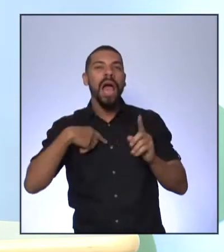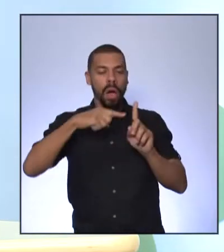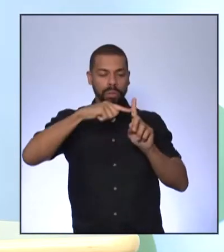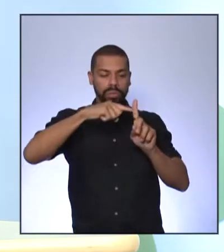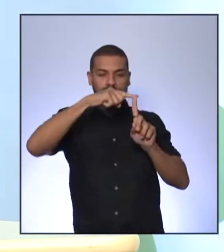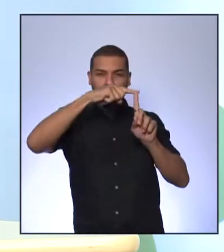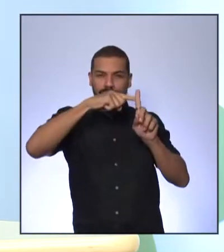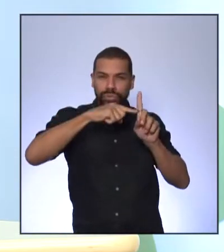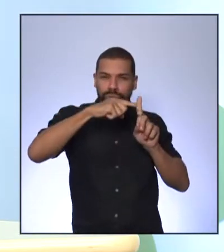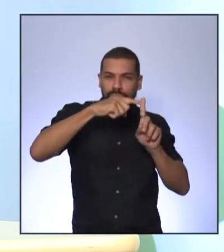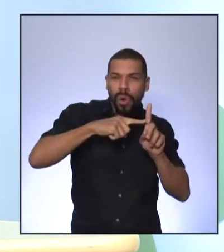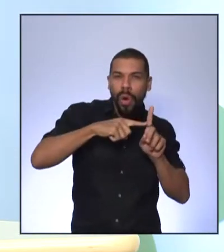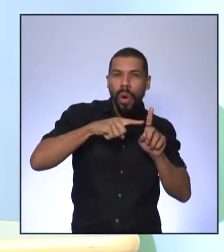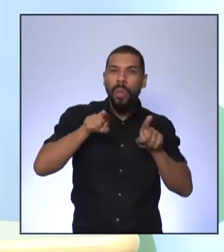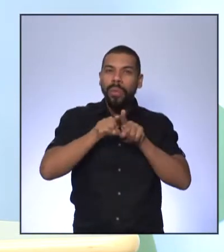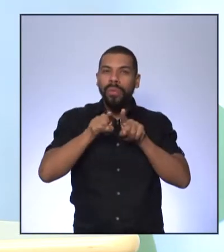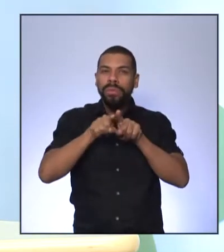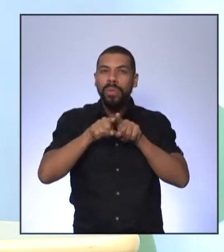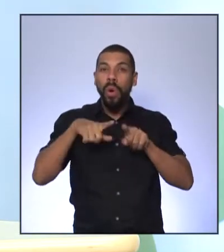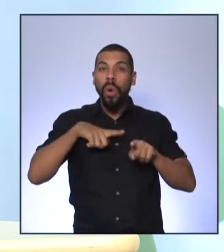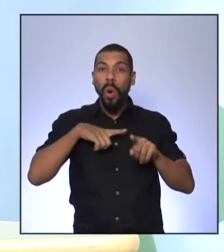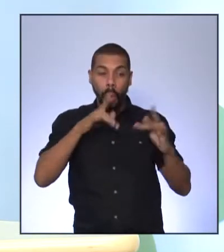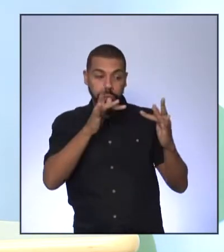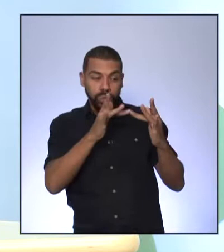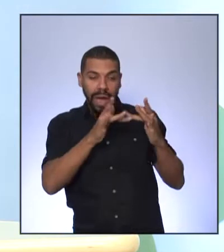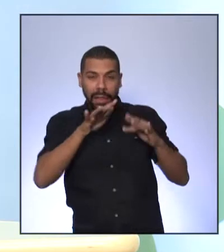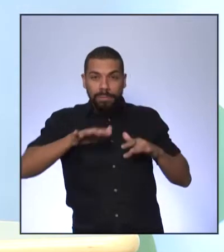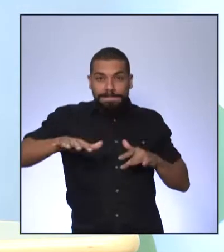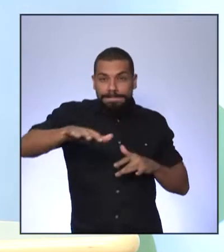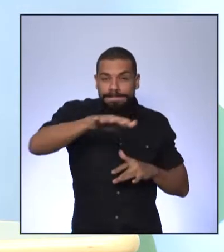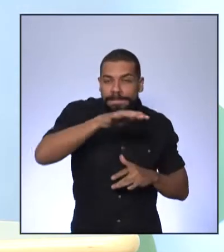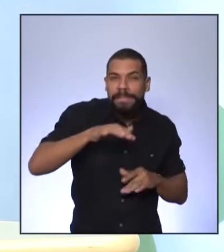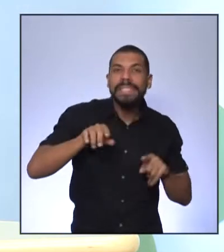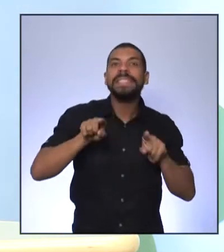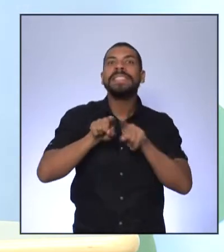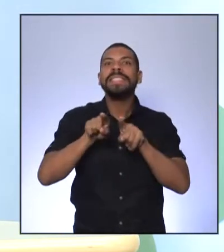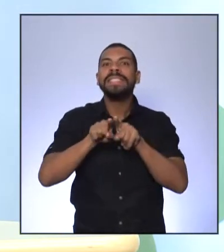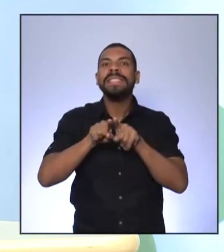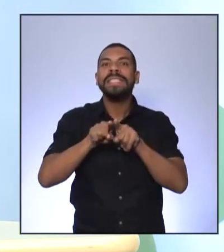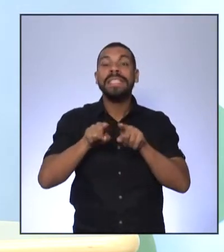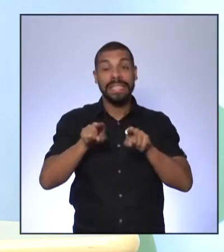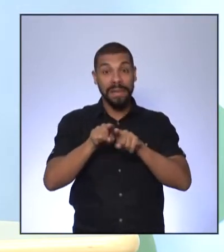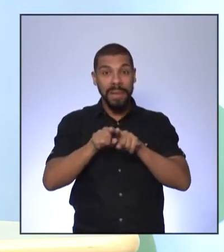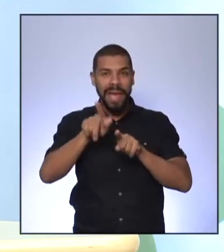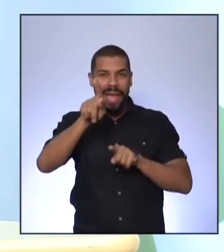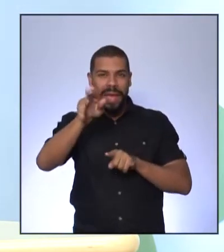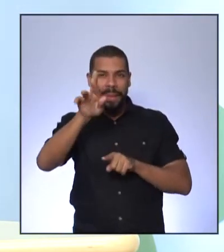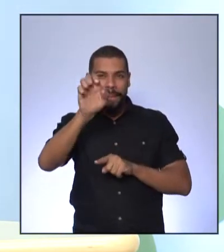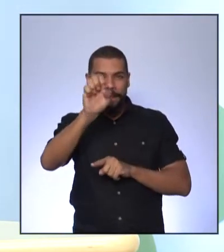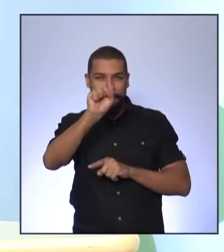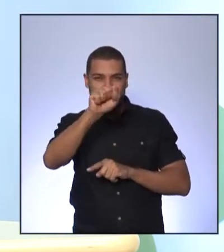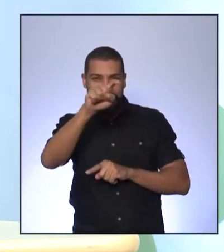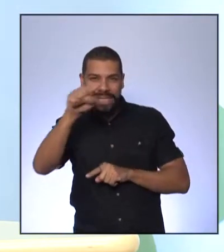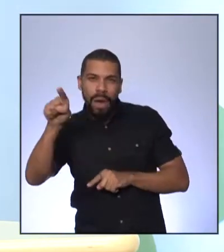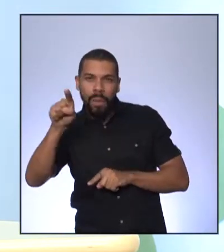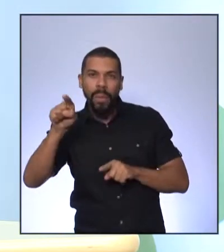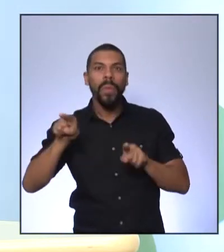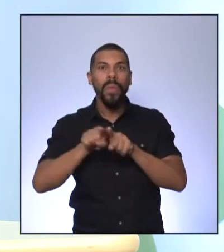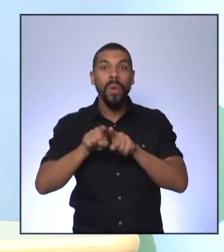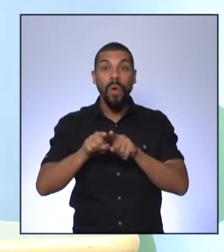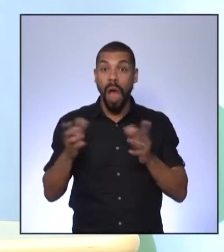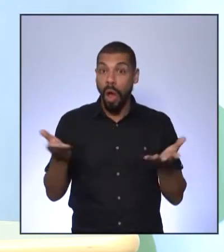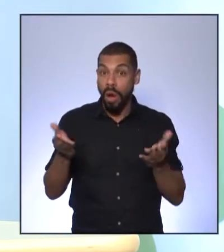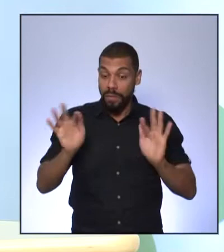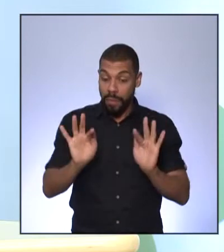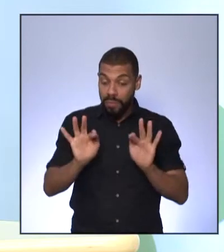temperatura, sobre superfície de contato e sobre pressão. Nessa aula, a gente vai completar, vai terminar. Nós